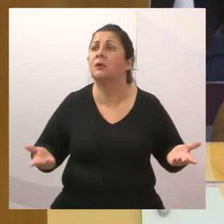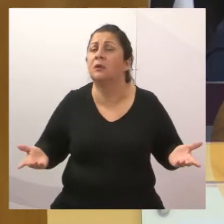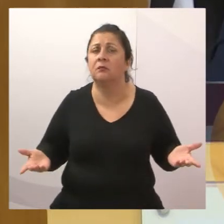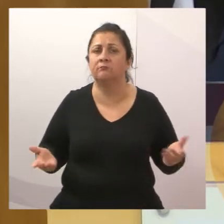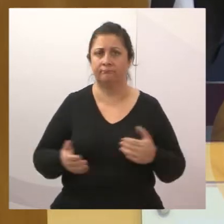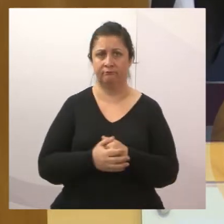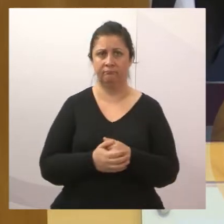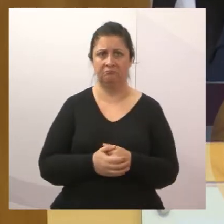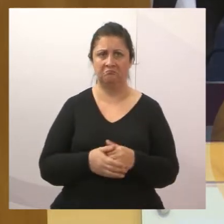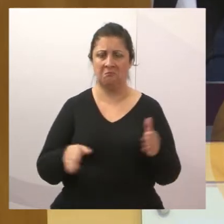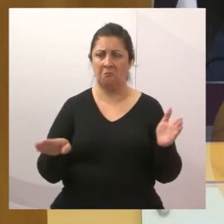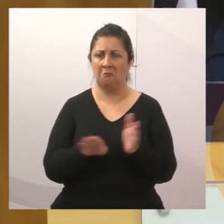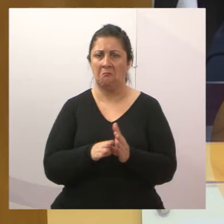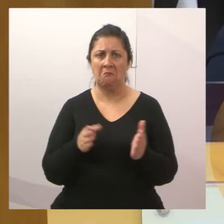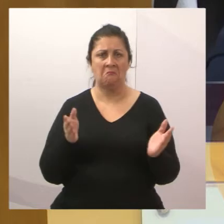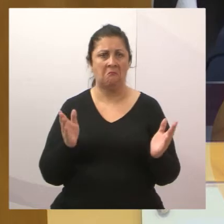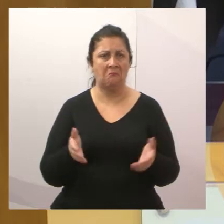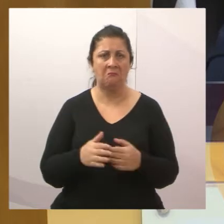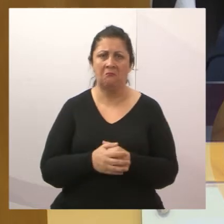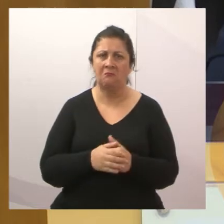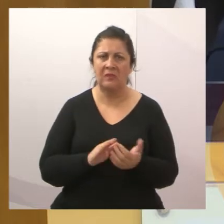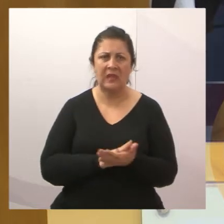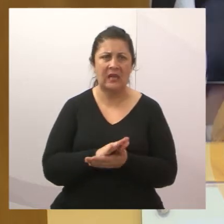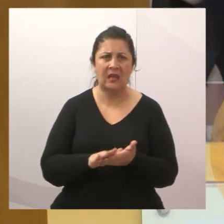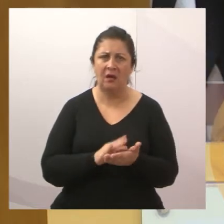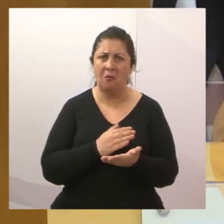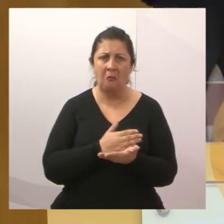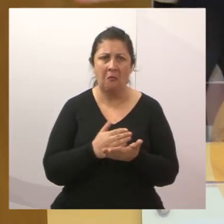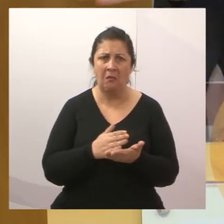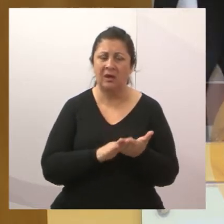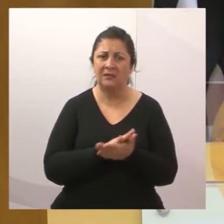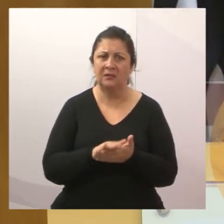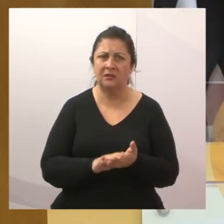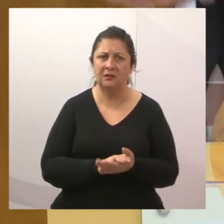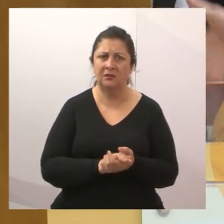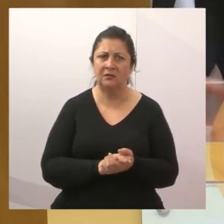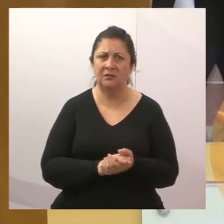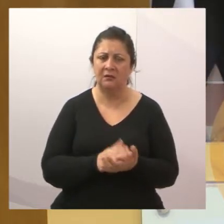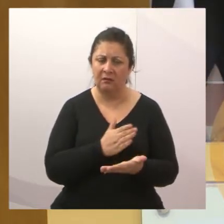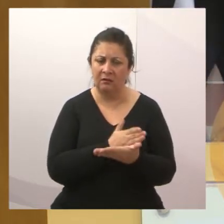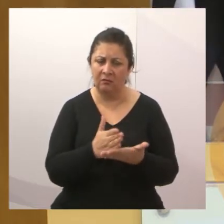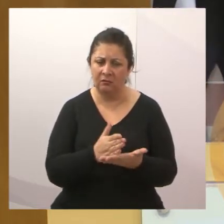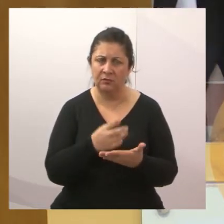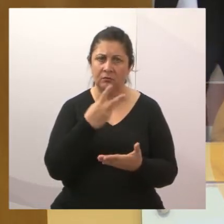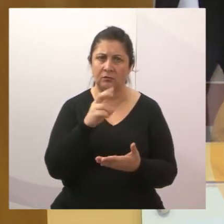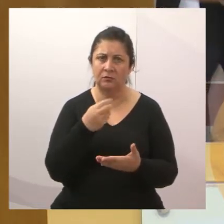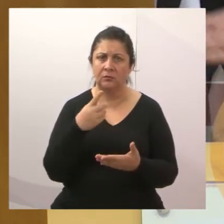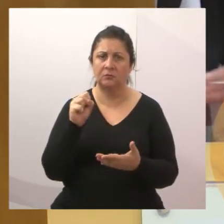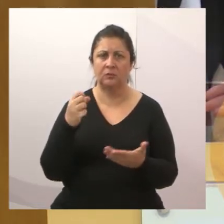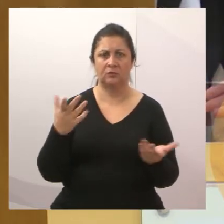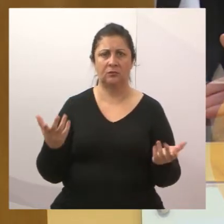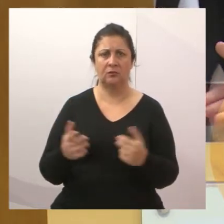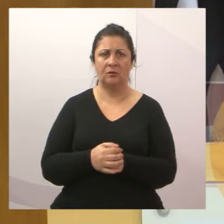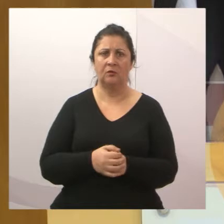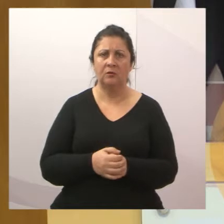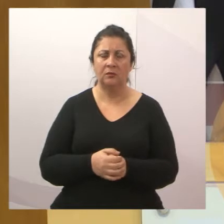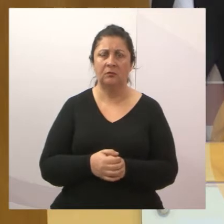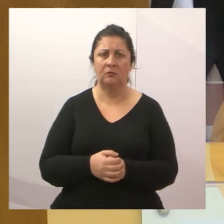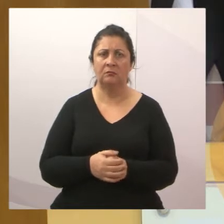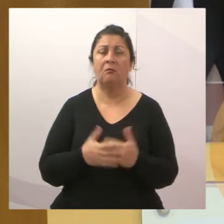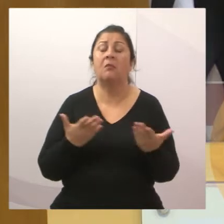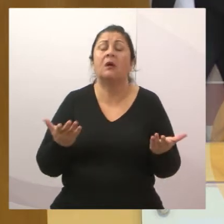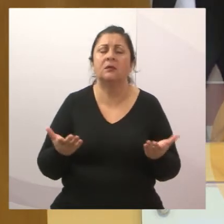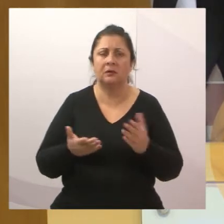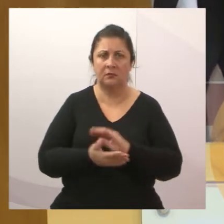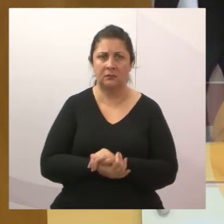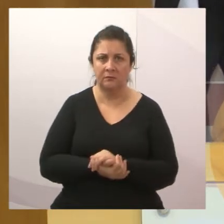ponte? Que até agora não se iniciou. Está no orçamento desde 2018, a terceira ponte.